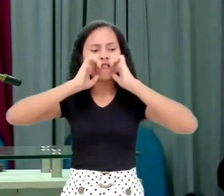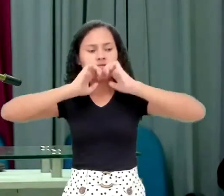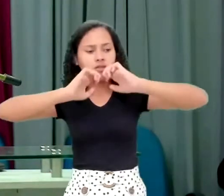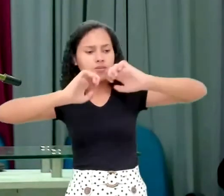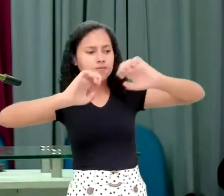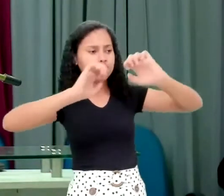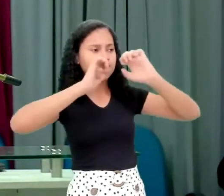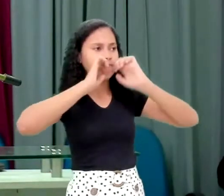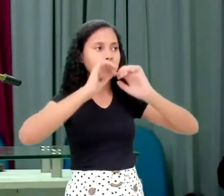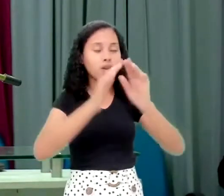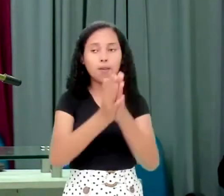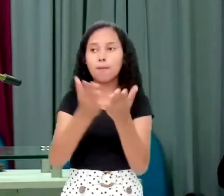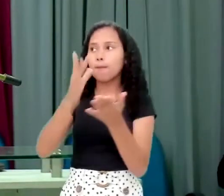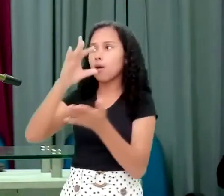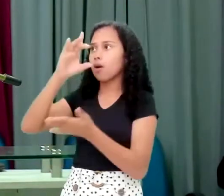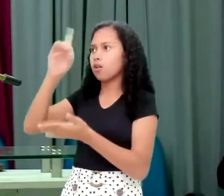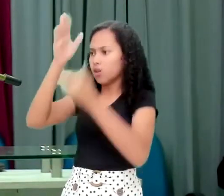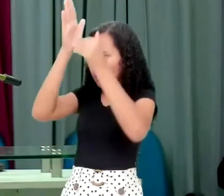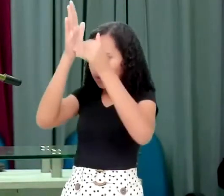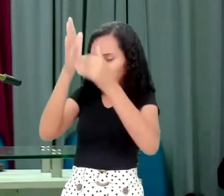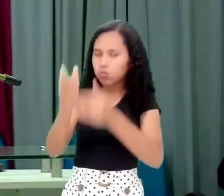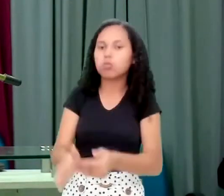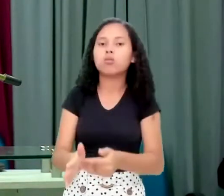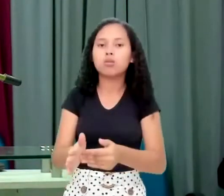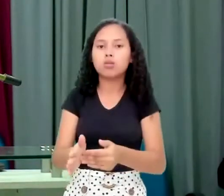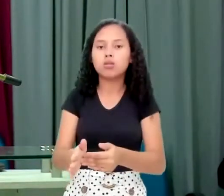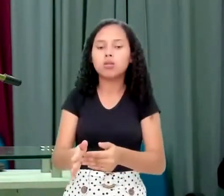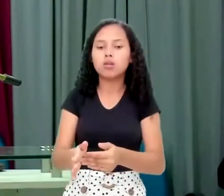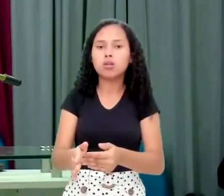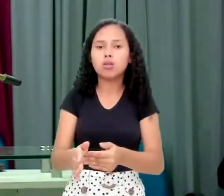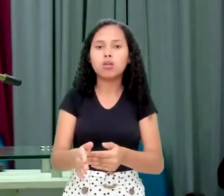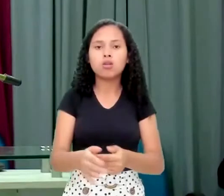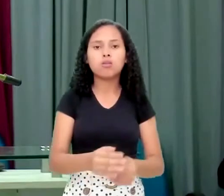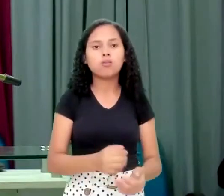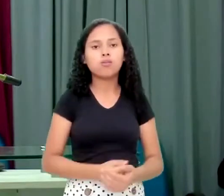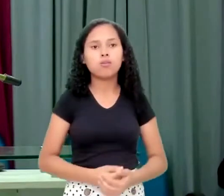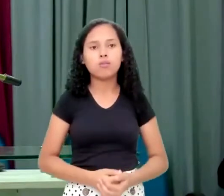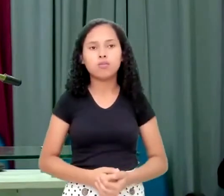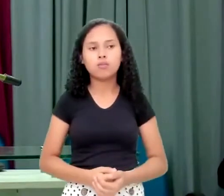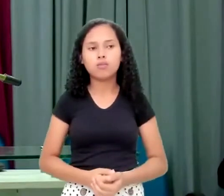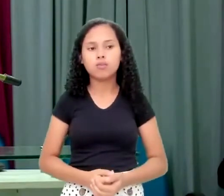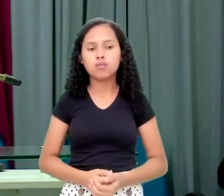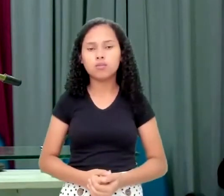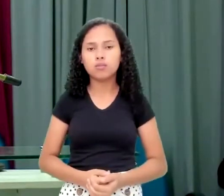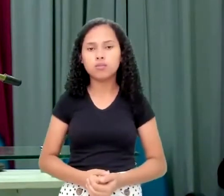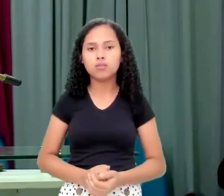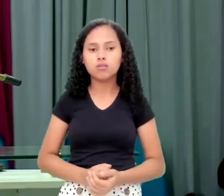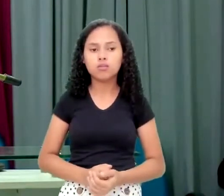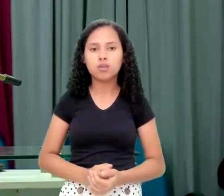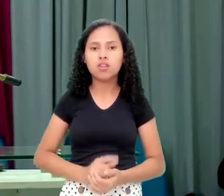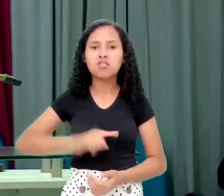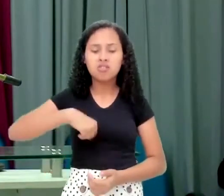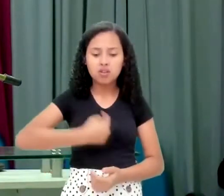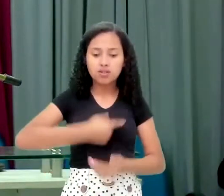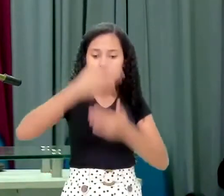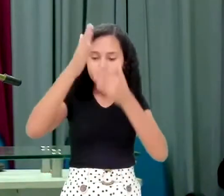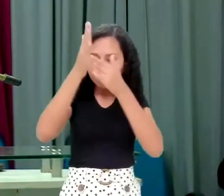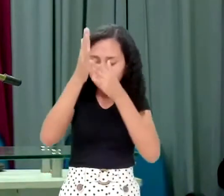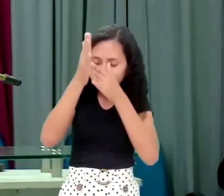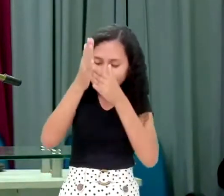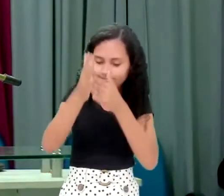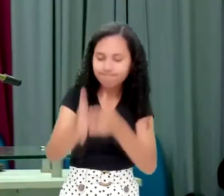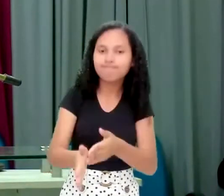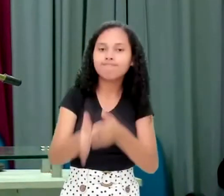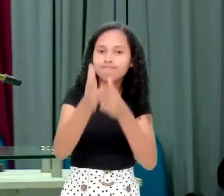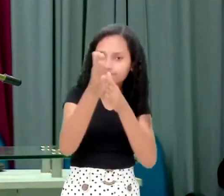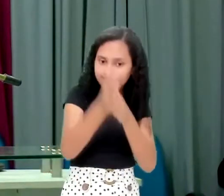da palavra de Deus, alicerce, seja Ele a rocha sobre o qual estejamos alicerçados. Louvado seja